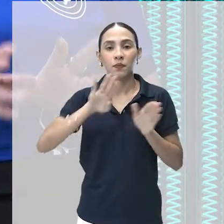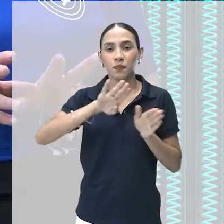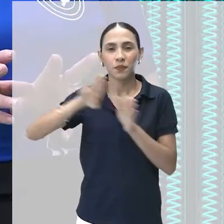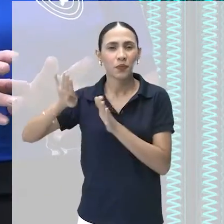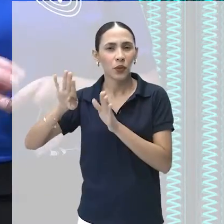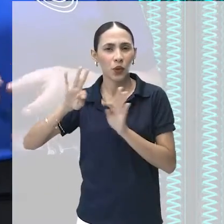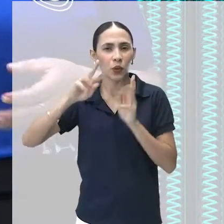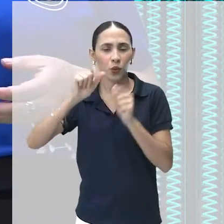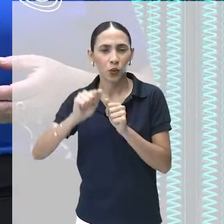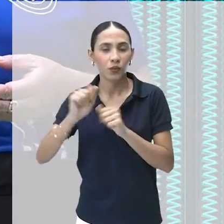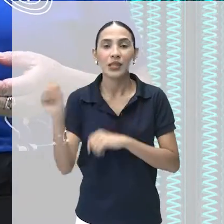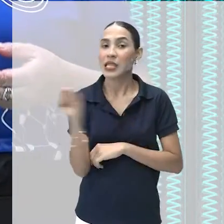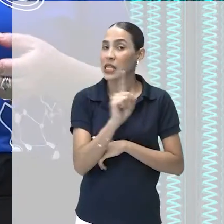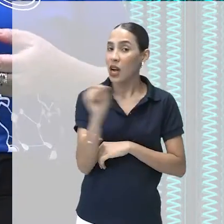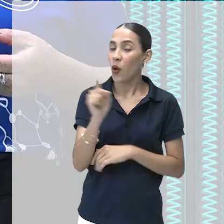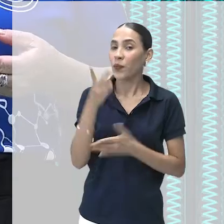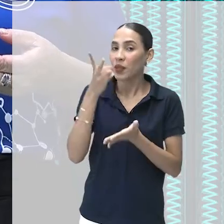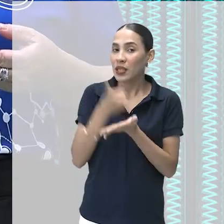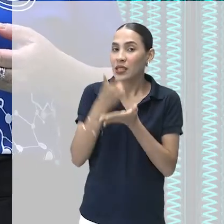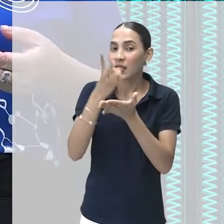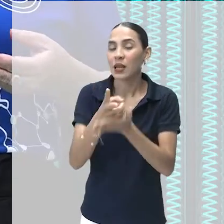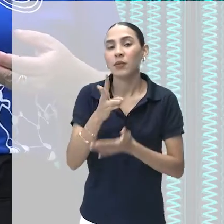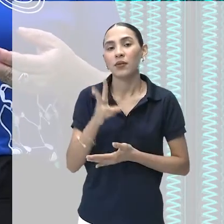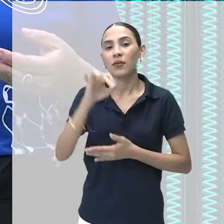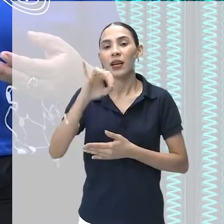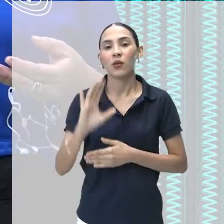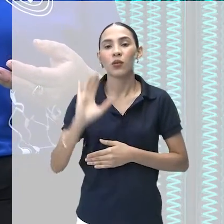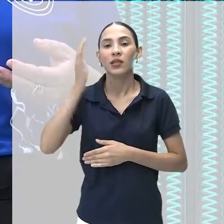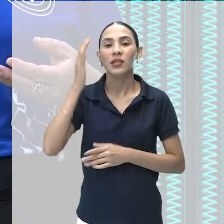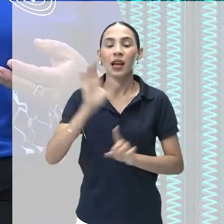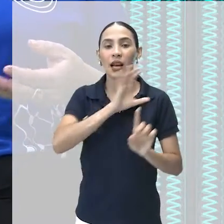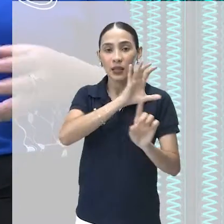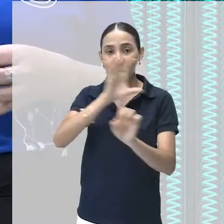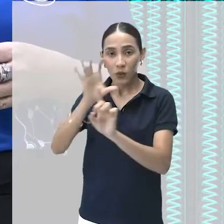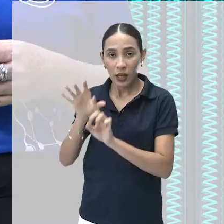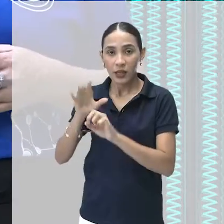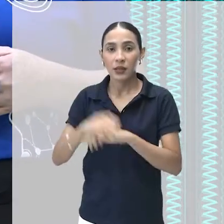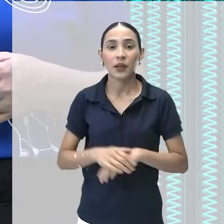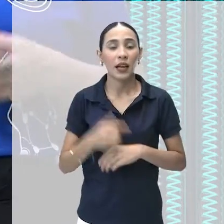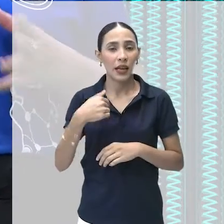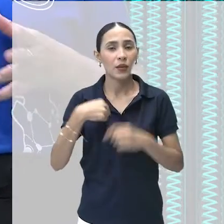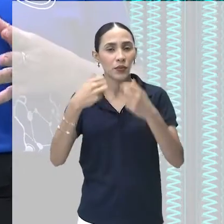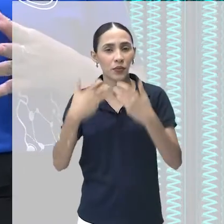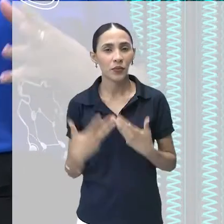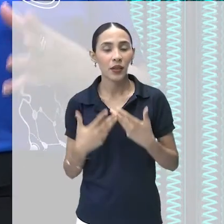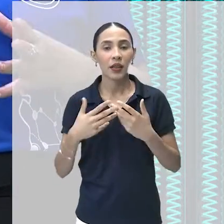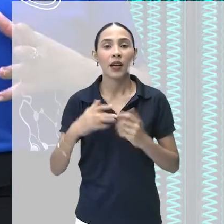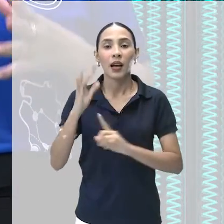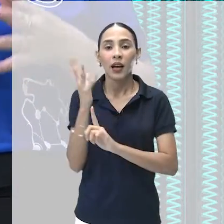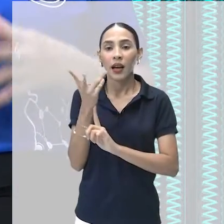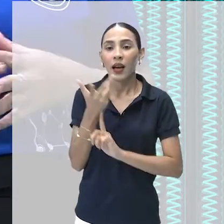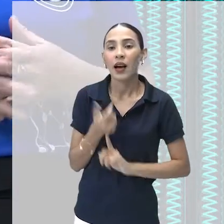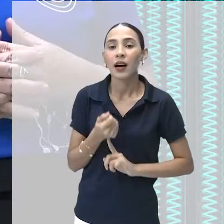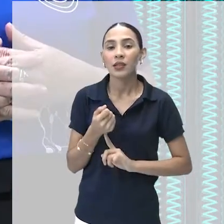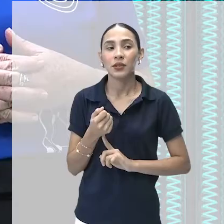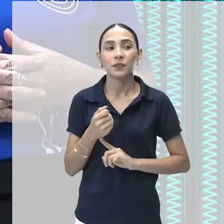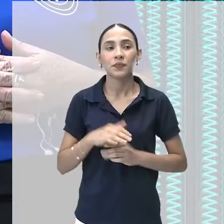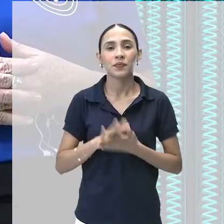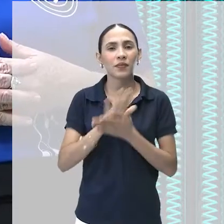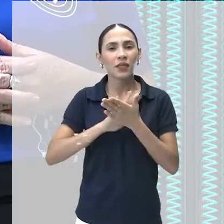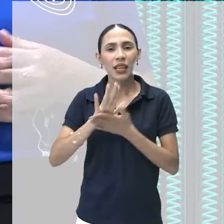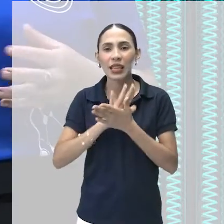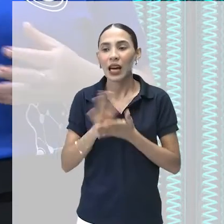abandonaram tudo? Não. Sempre vai acontecer a influência. Como eu sempre falo, na arte nada